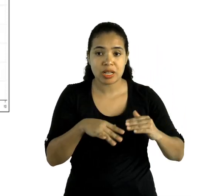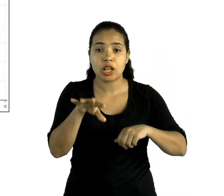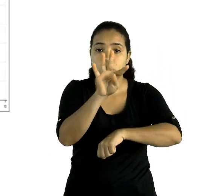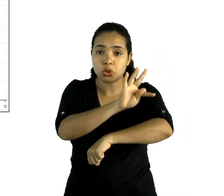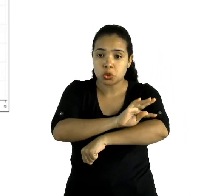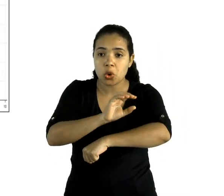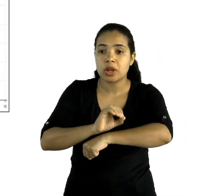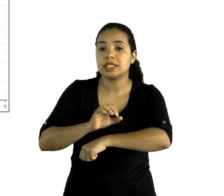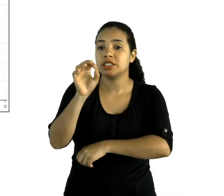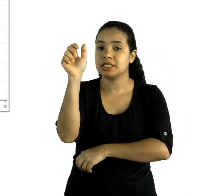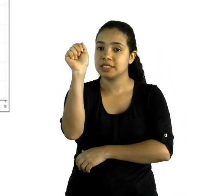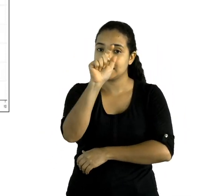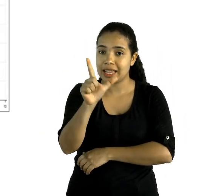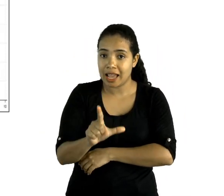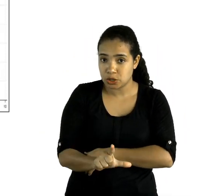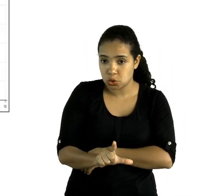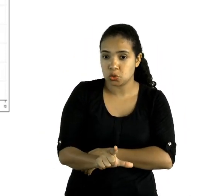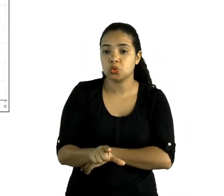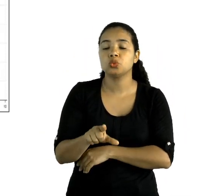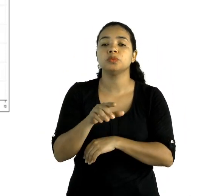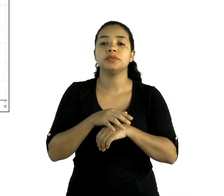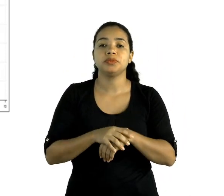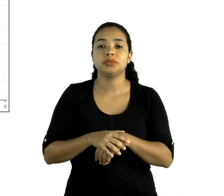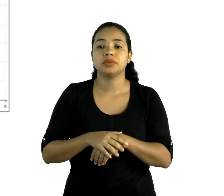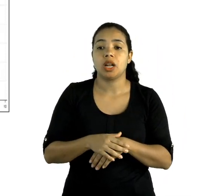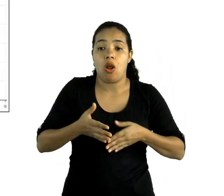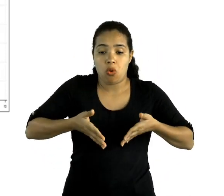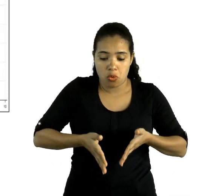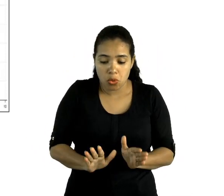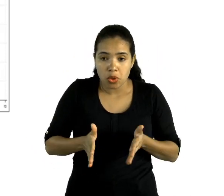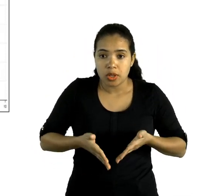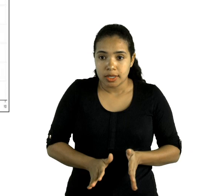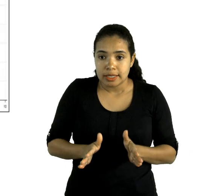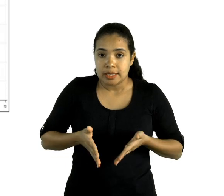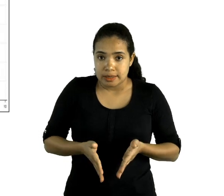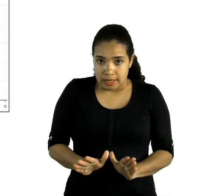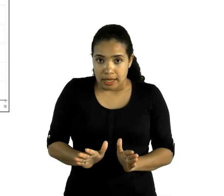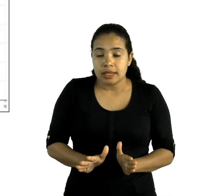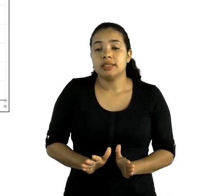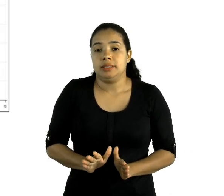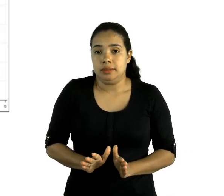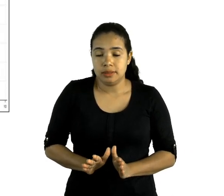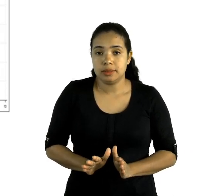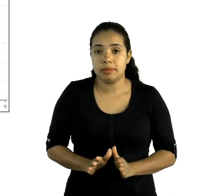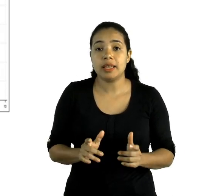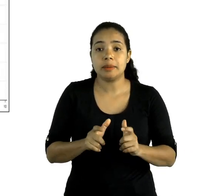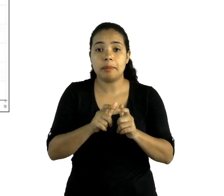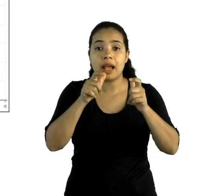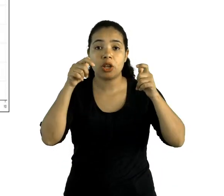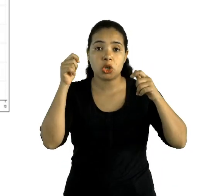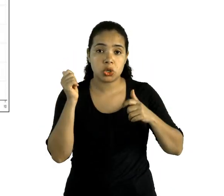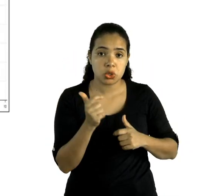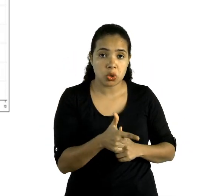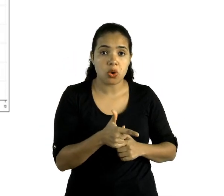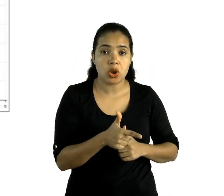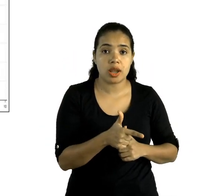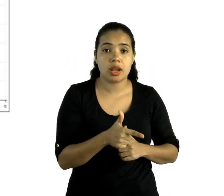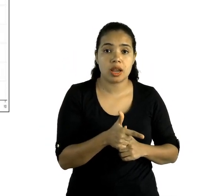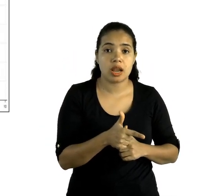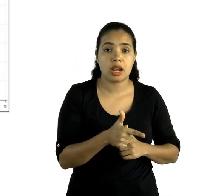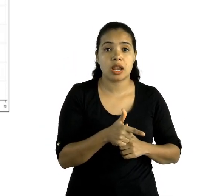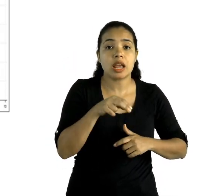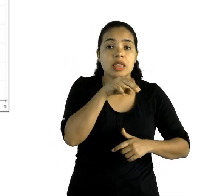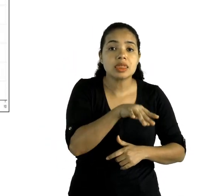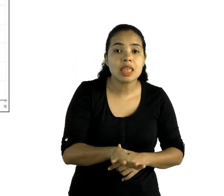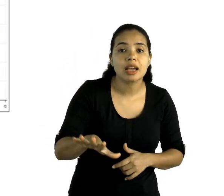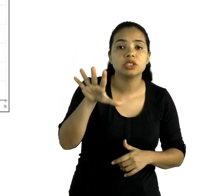está em azul, nós temos um índice de nascimento, ou seja, uma taxa de natalidade maior do que a taxa de natalidade